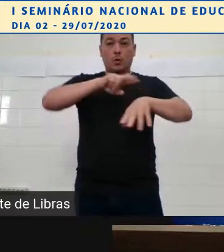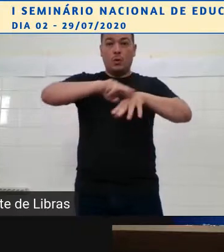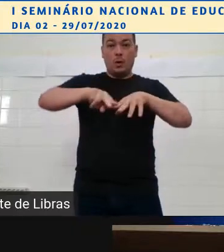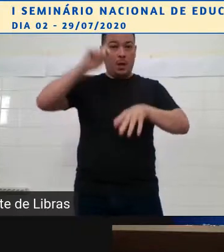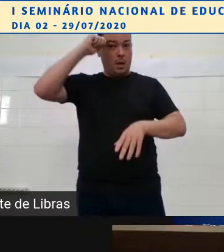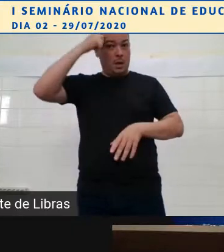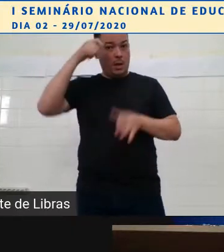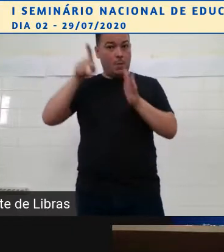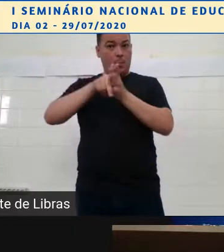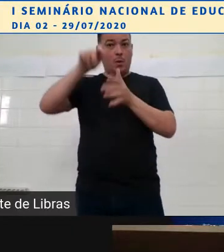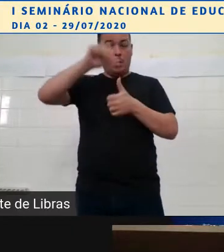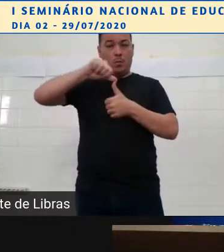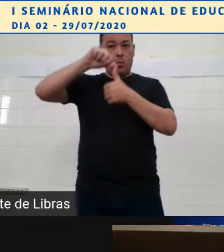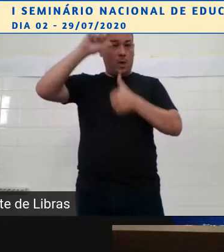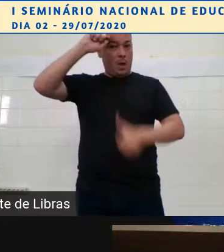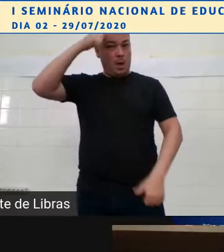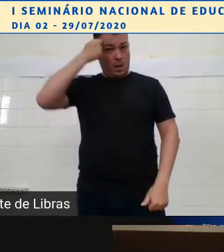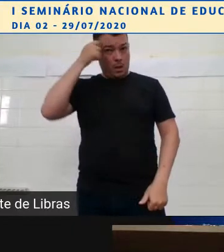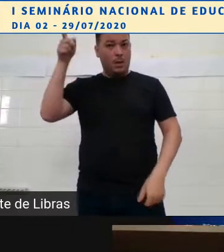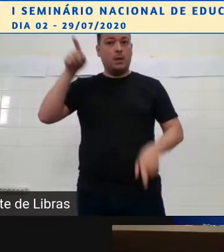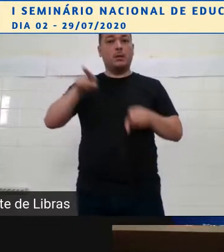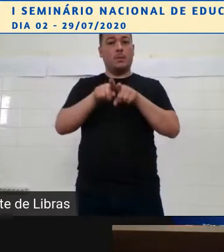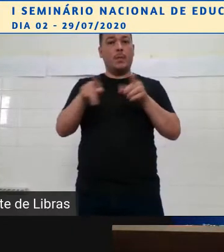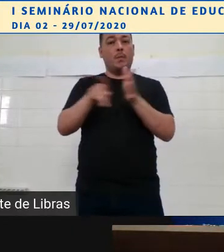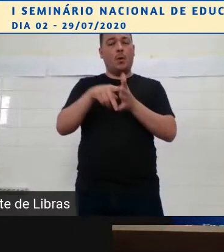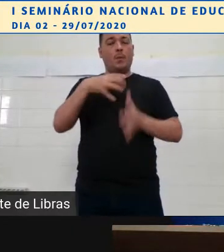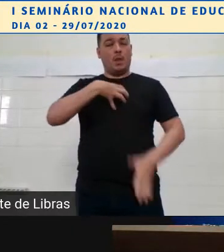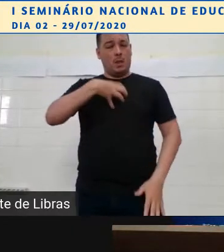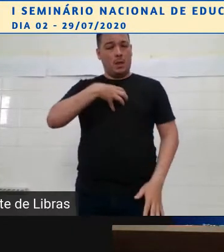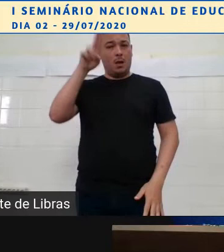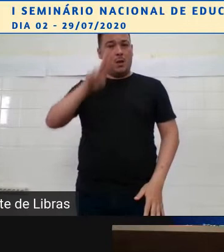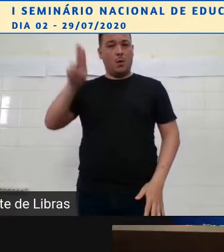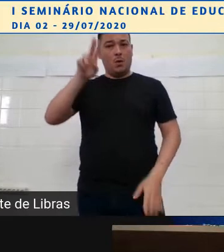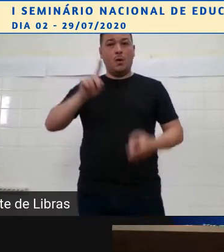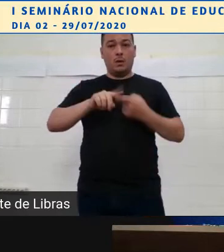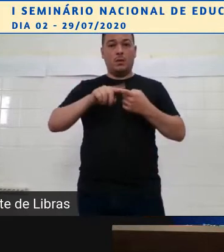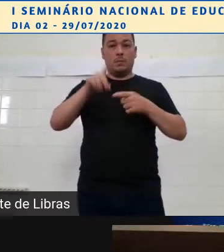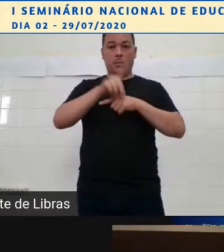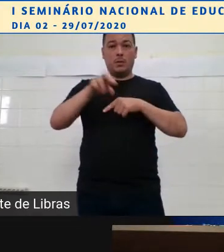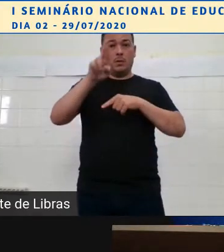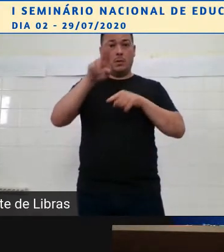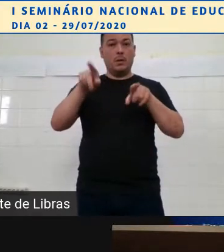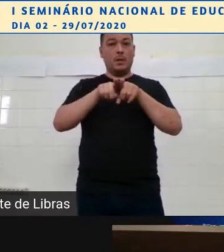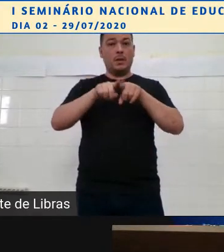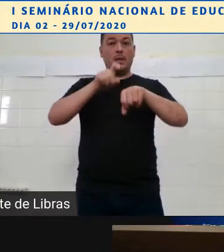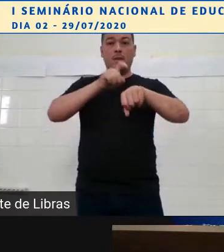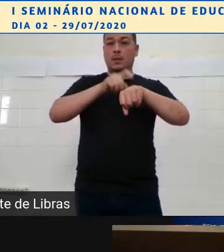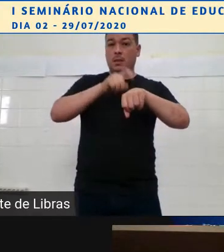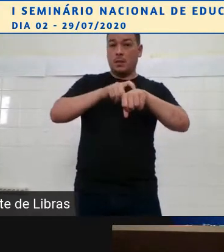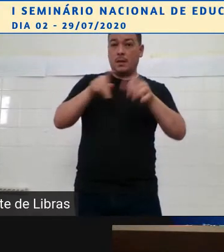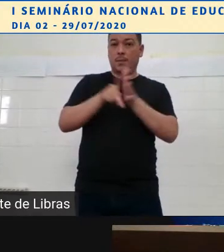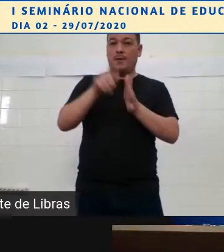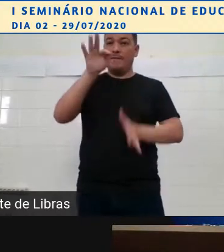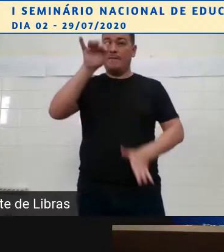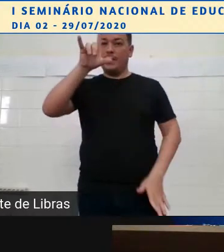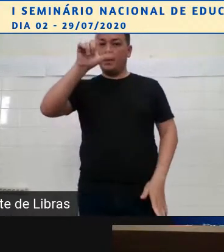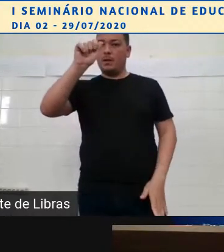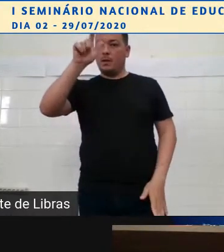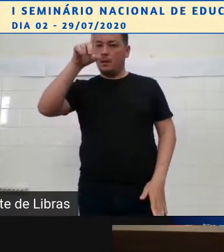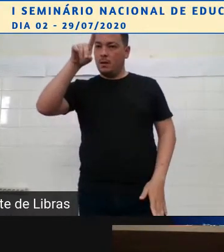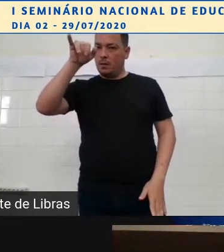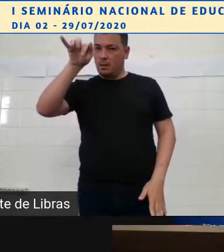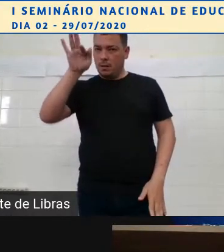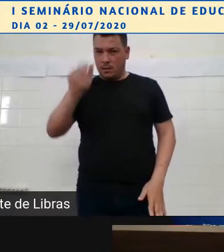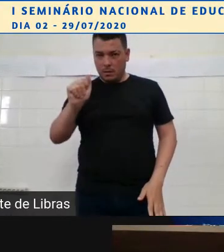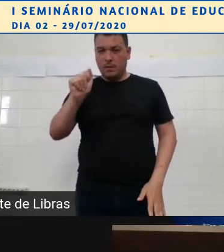pela Universidade Federal da Bahia, tendo realizado estágio de doutorado sanduíche na Temple University de Filadélfia, de janeiro a